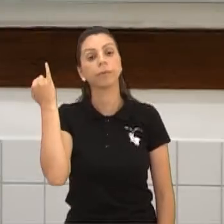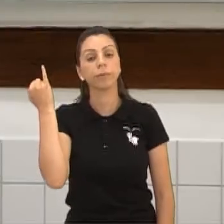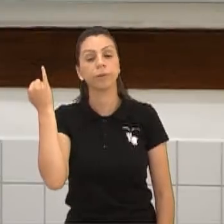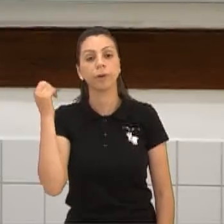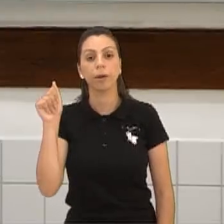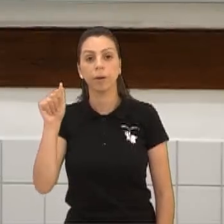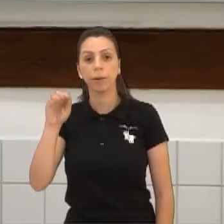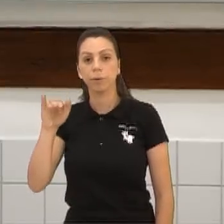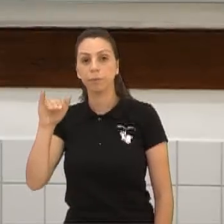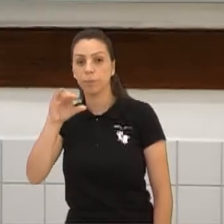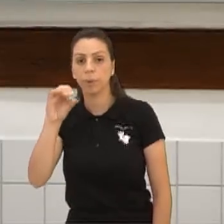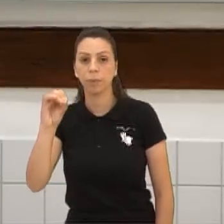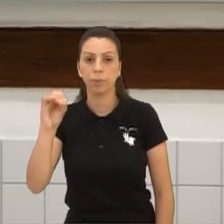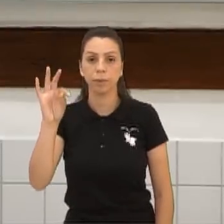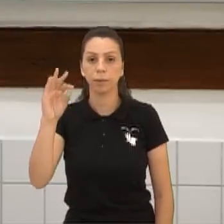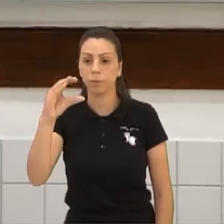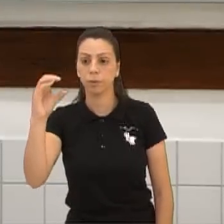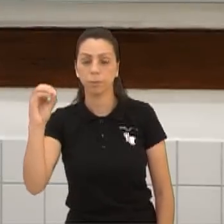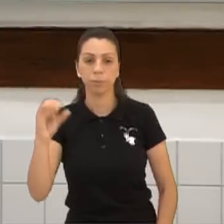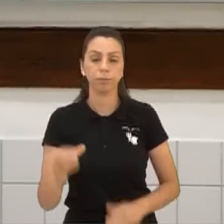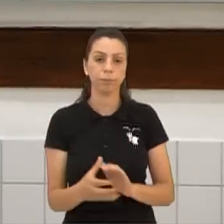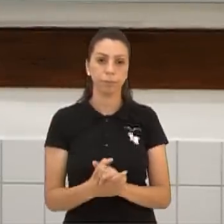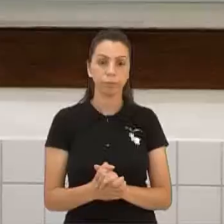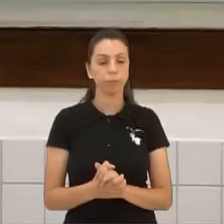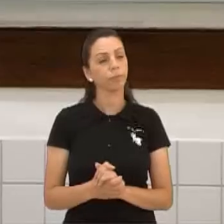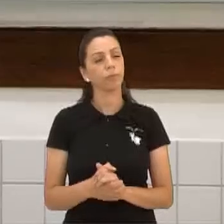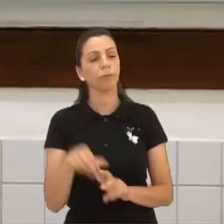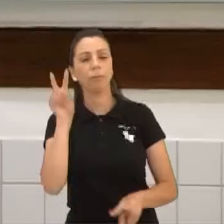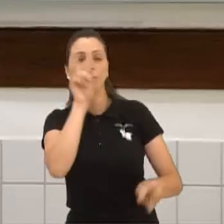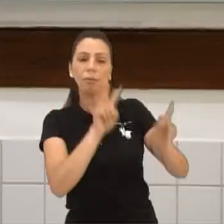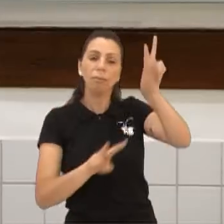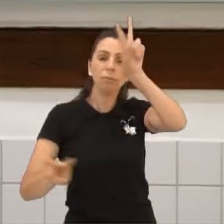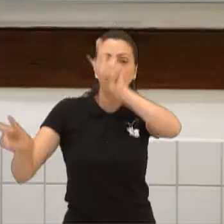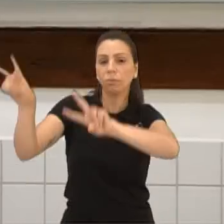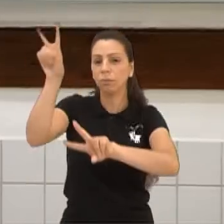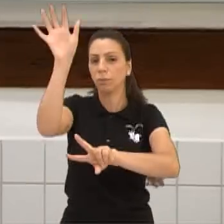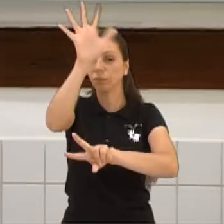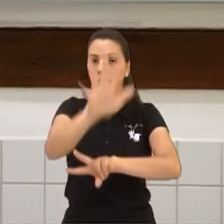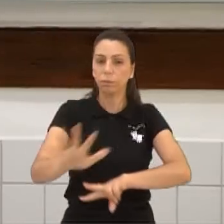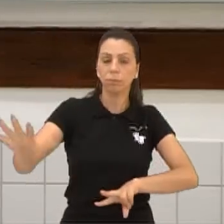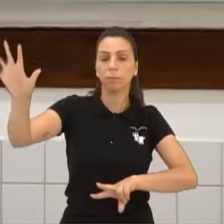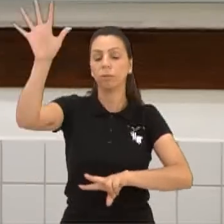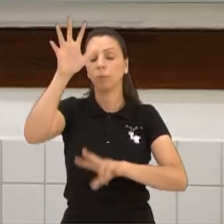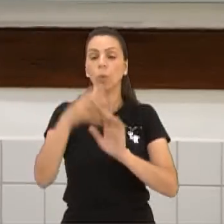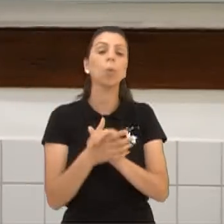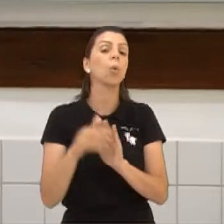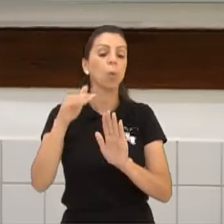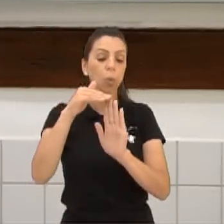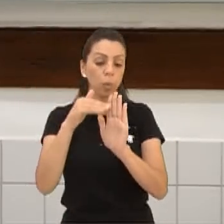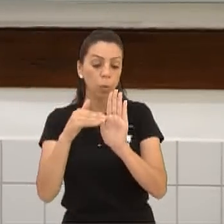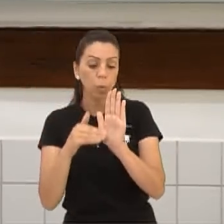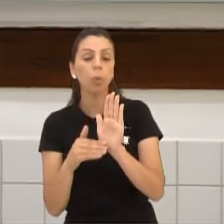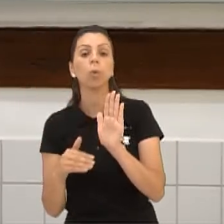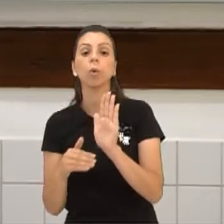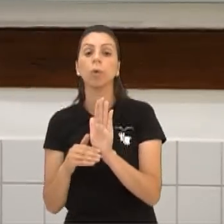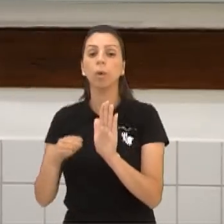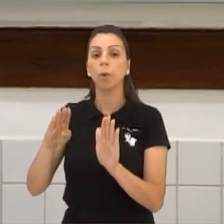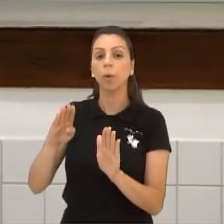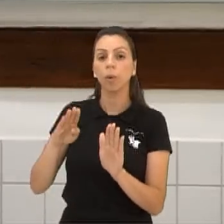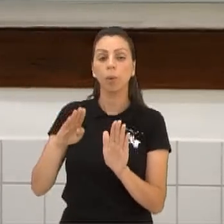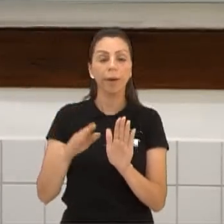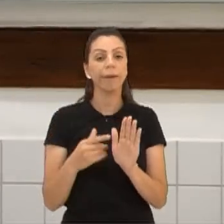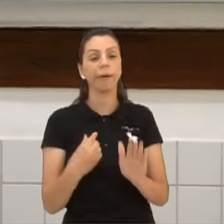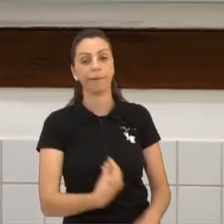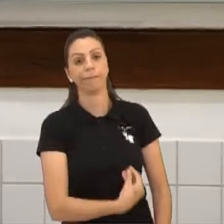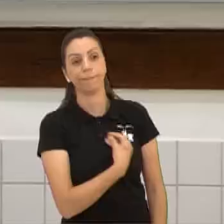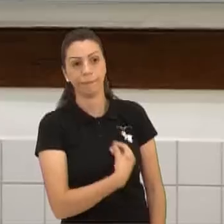resumindo, olhando para esse ecossistema, quem seriam os componentes do meio biótico desse ecossistema. Aqui